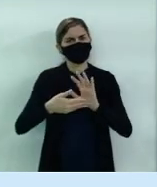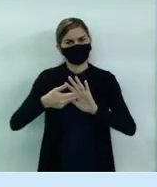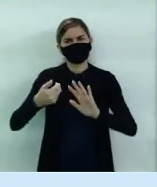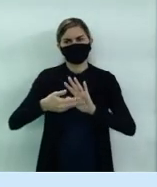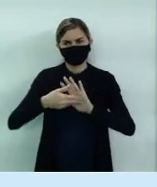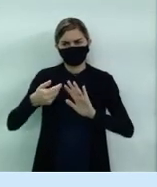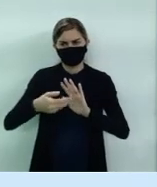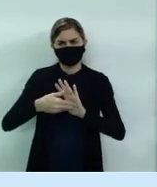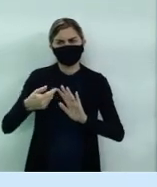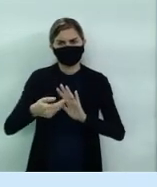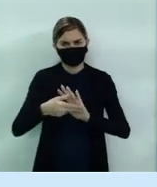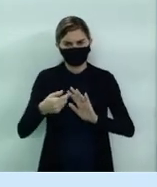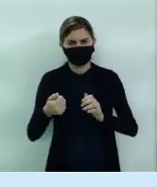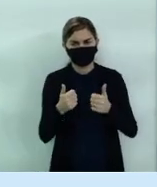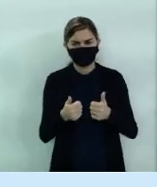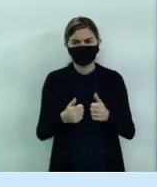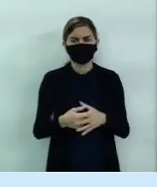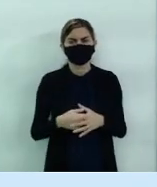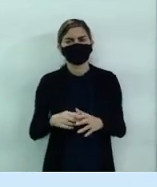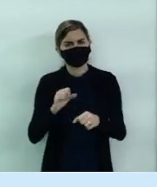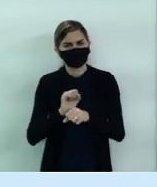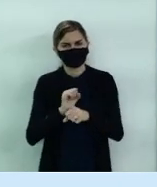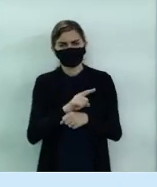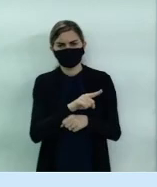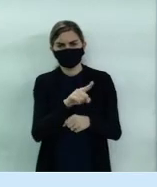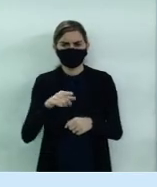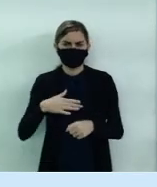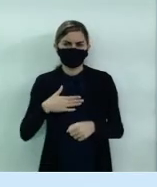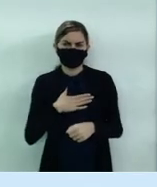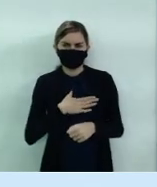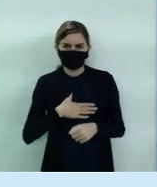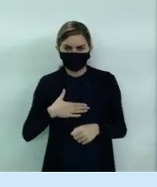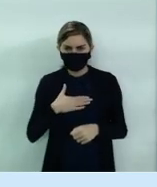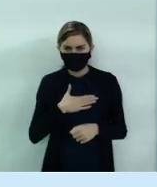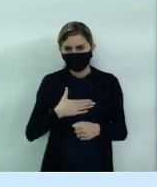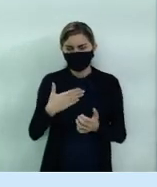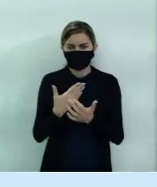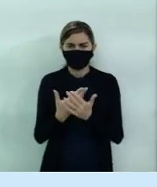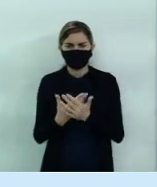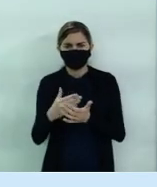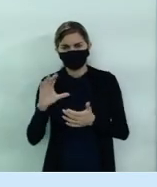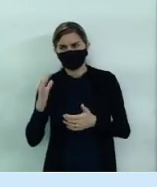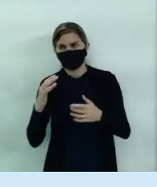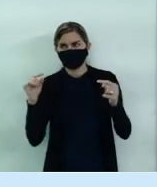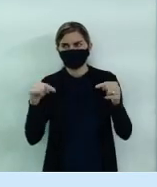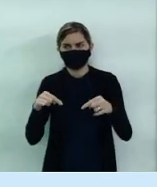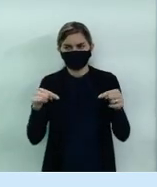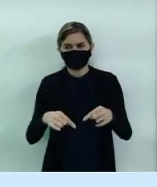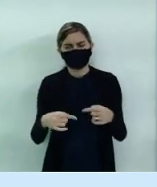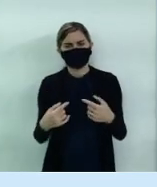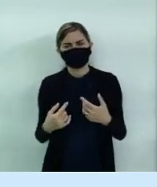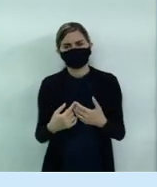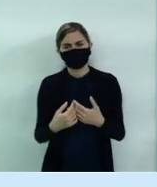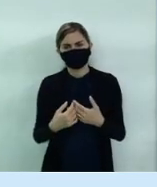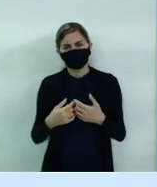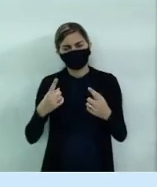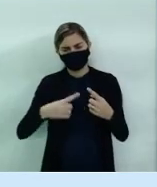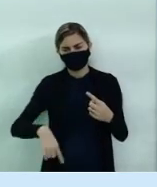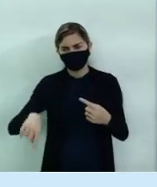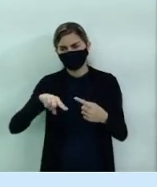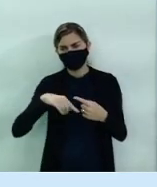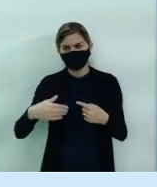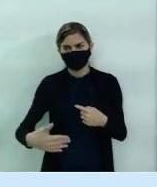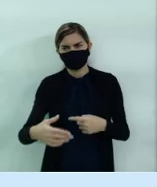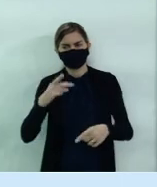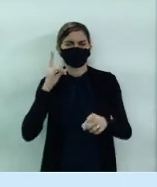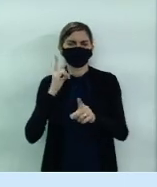mancha aqui ela sai, pessoal. Eu espero que vocês tenham gostado dessa aula de ciências de hoje e nós iremos